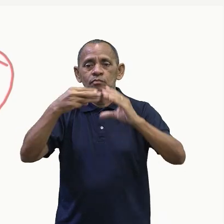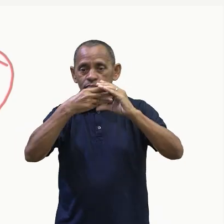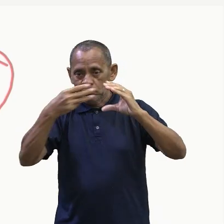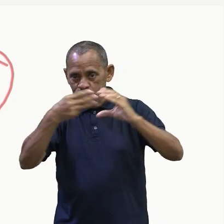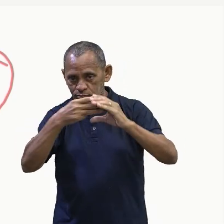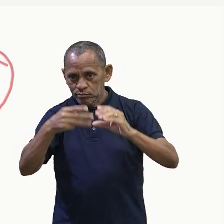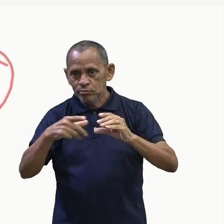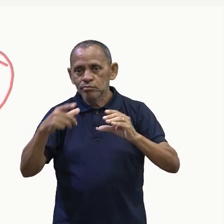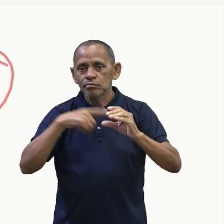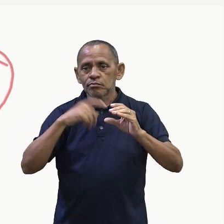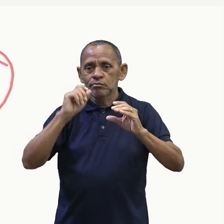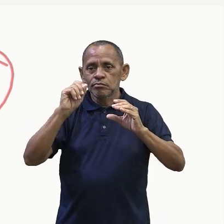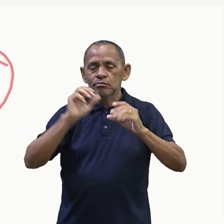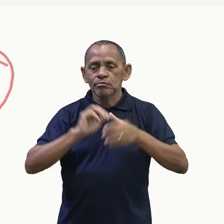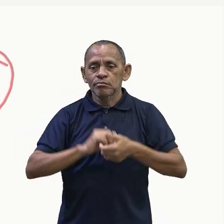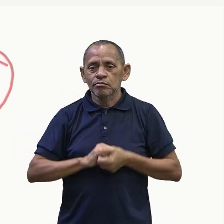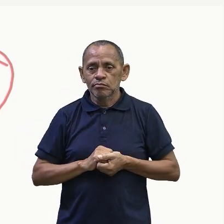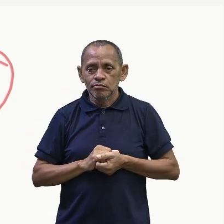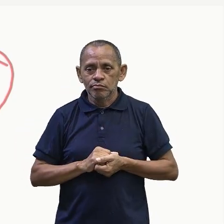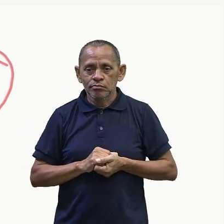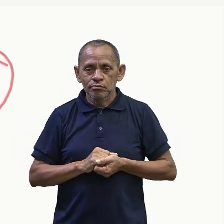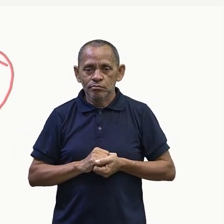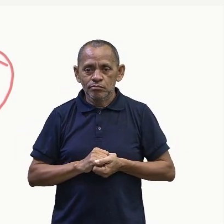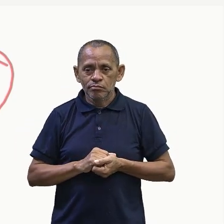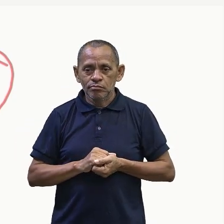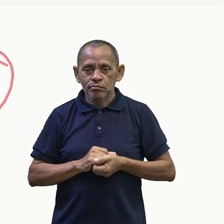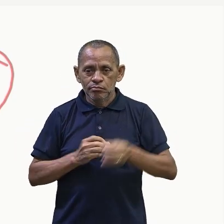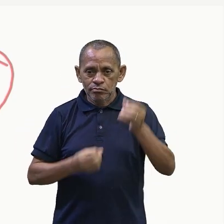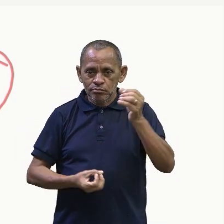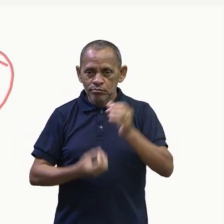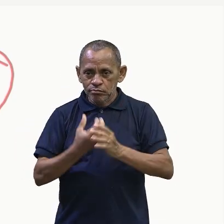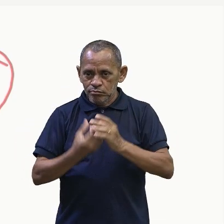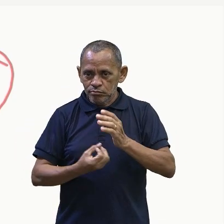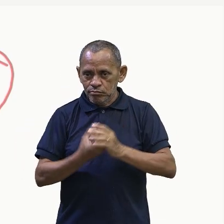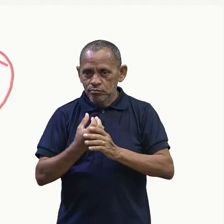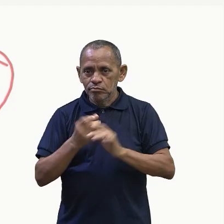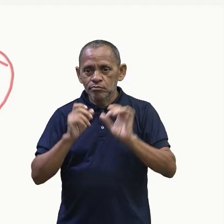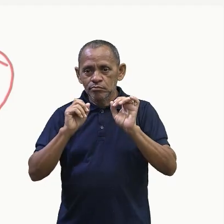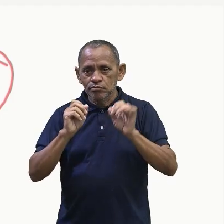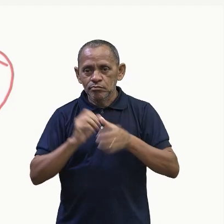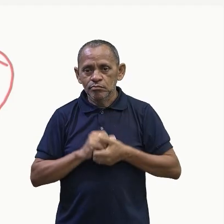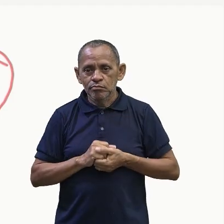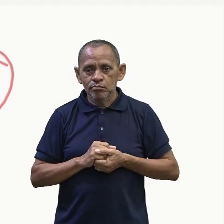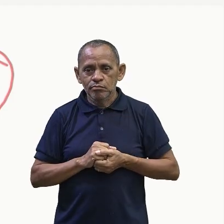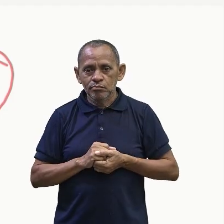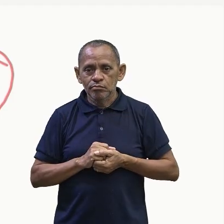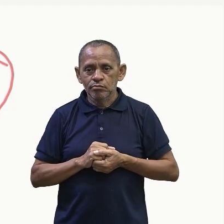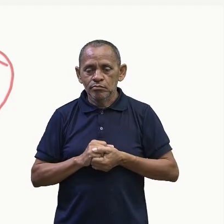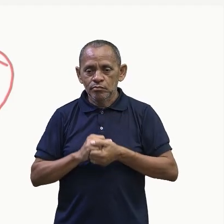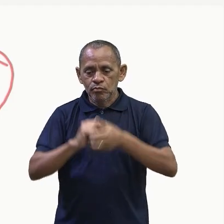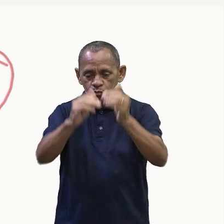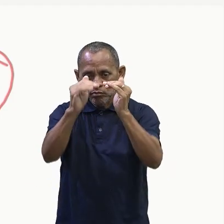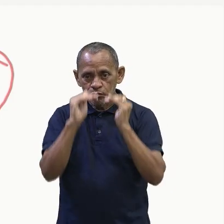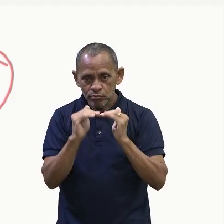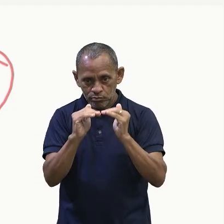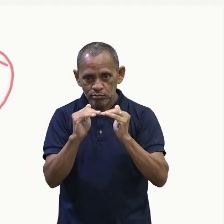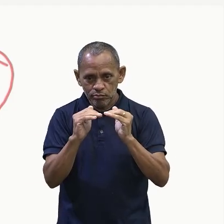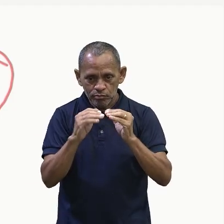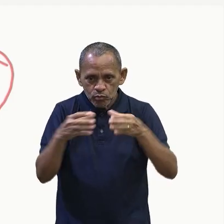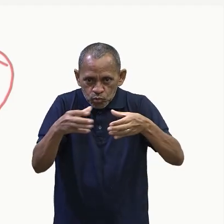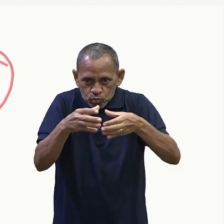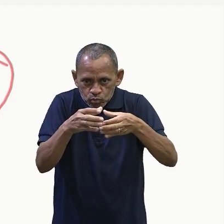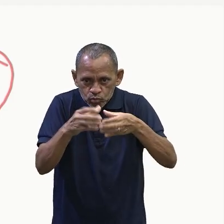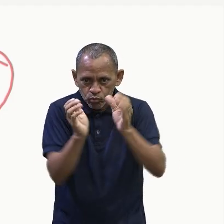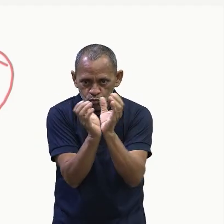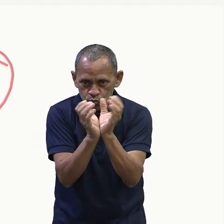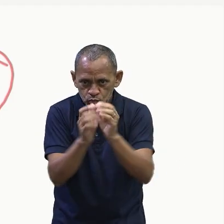né, esse ribossomo ele é formado por uma subunidade menor. Vocês vejam